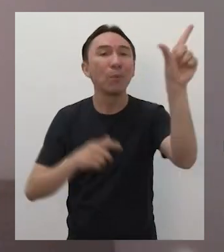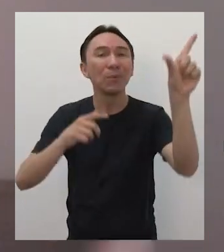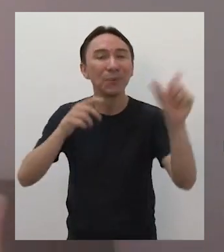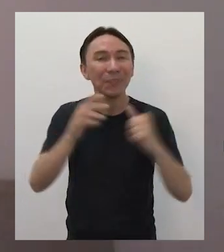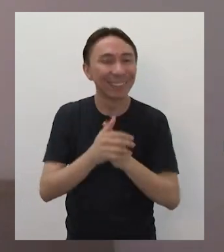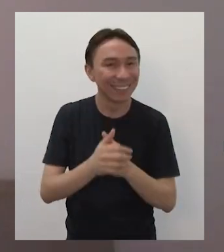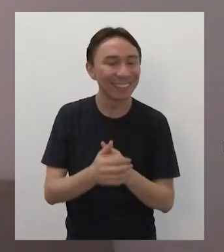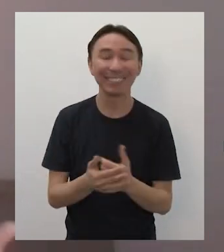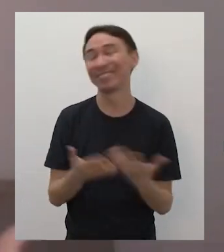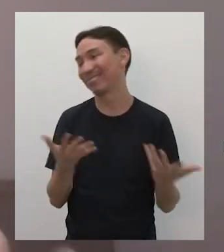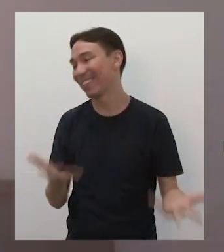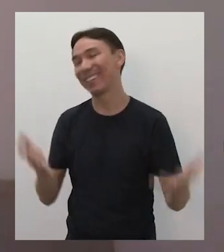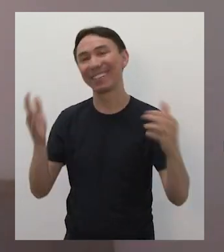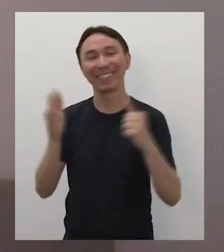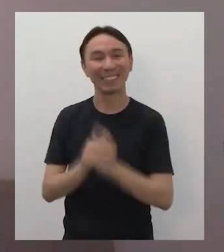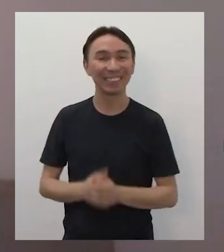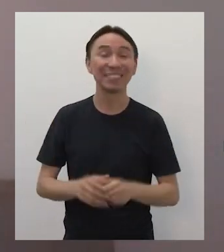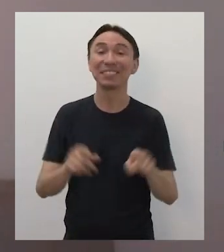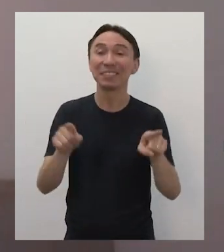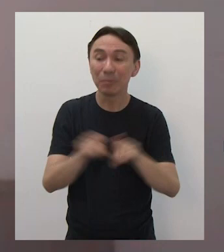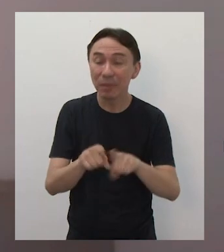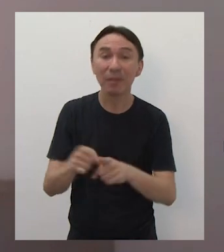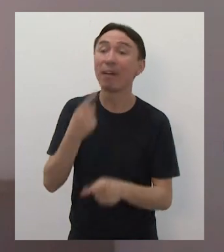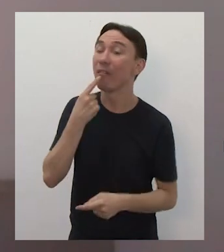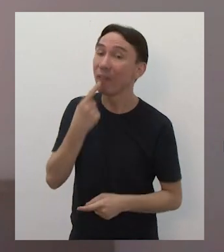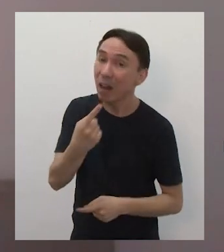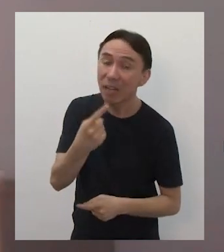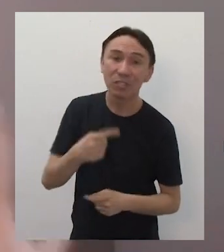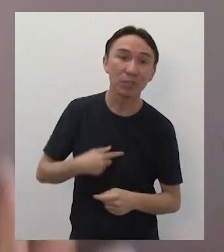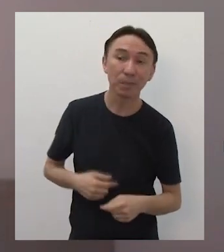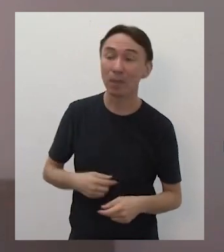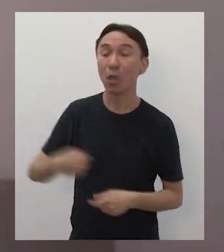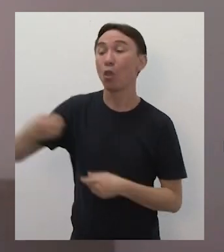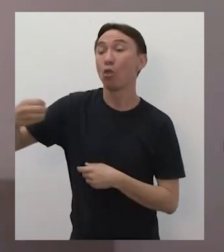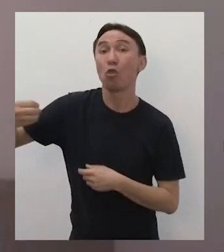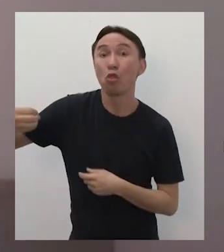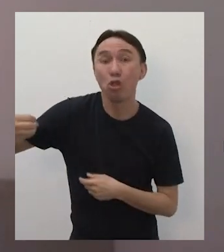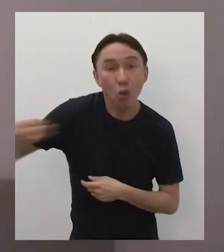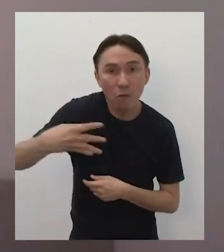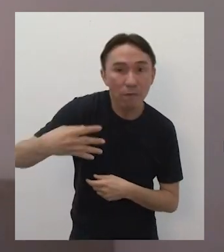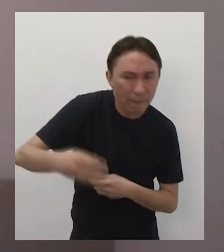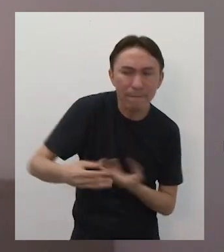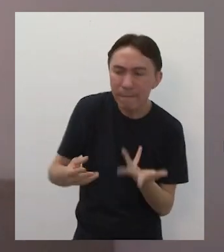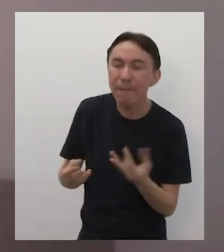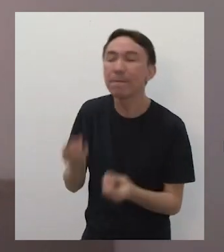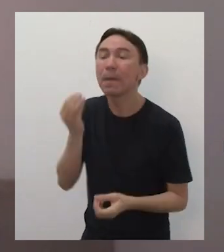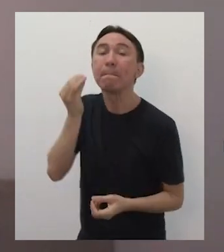fala também de experimentar o novo, né? Dela tá há 25 anos